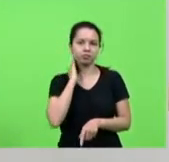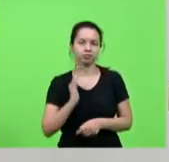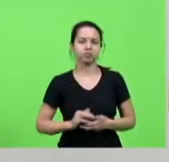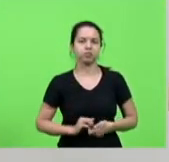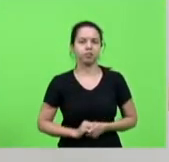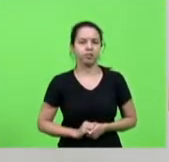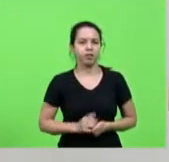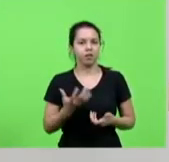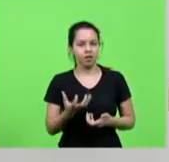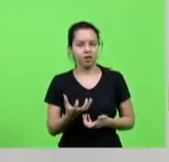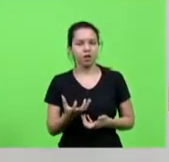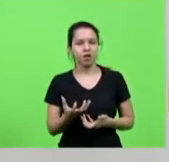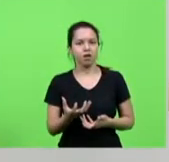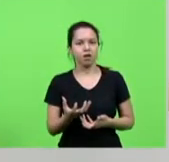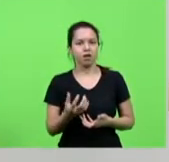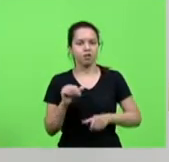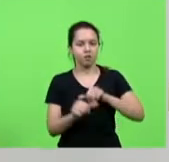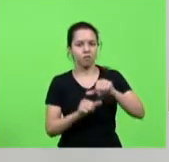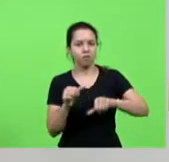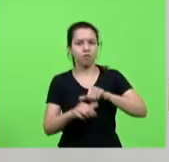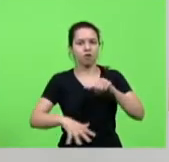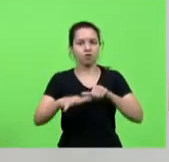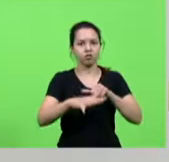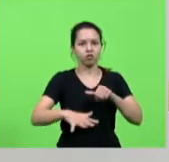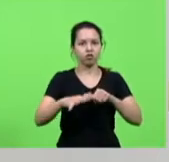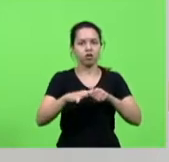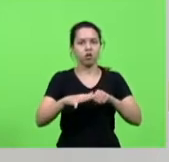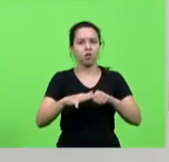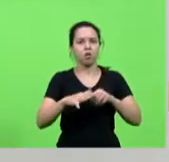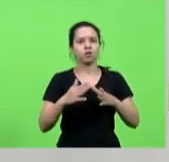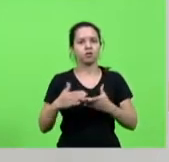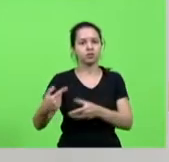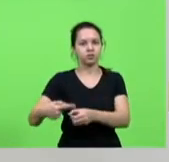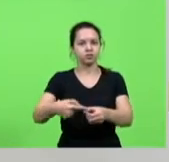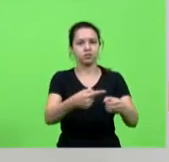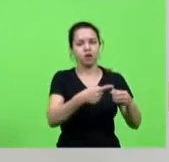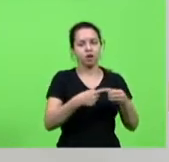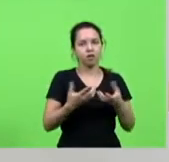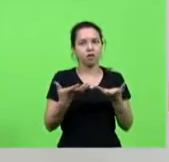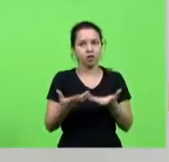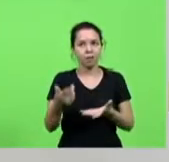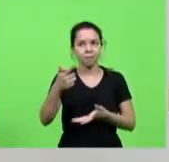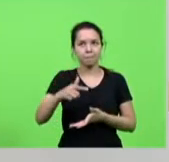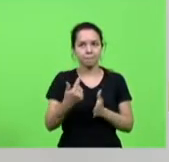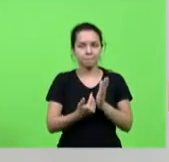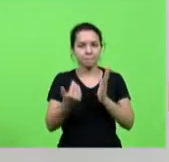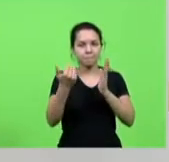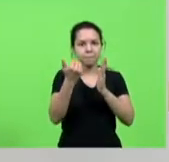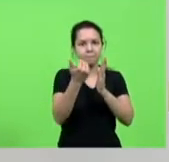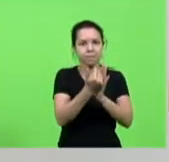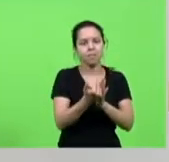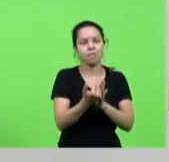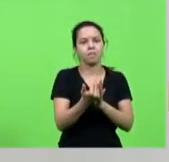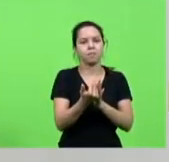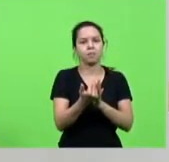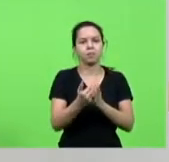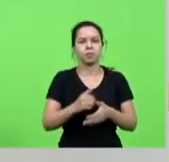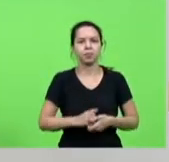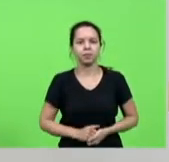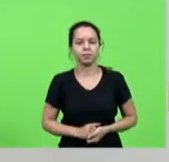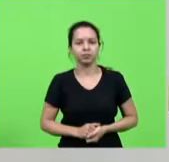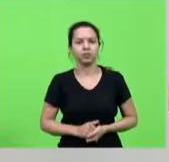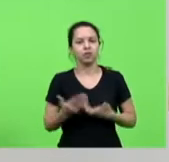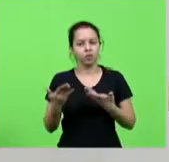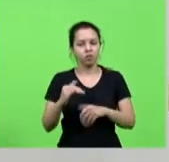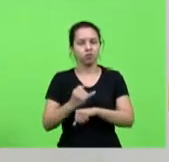seja, transformar aquilo em região metropolitana, colocar mais uma conta em cima de